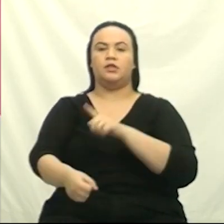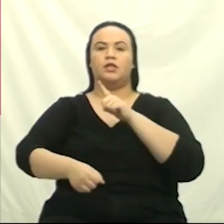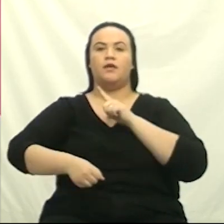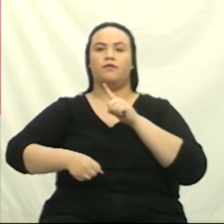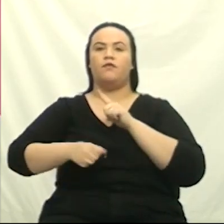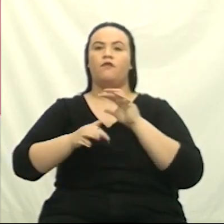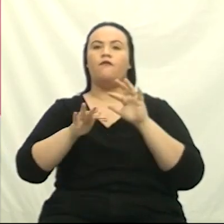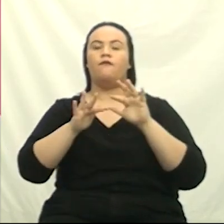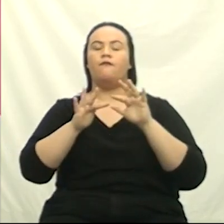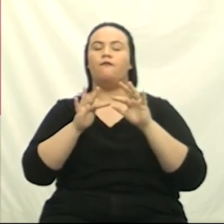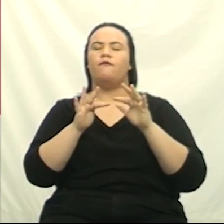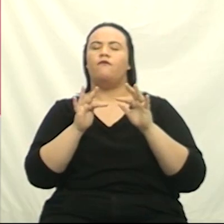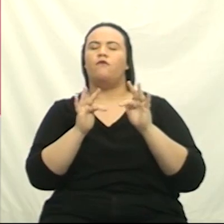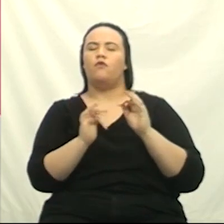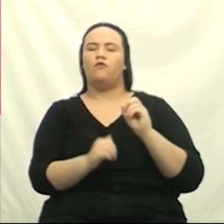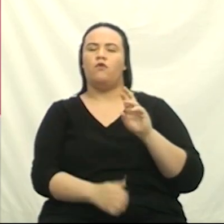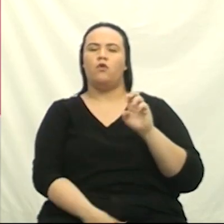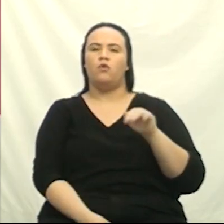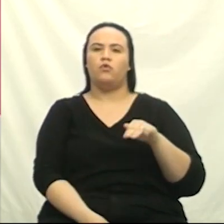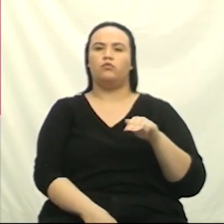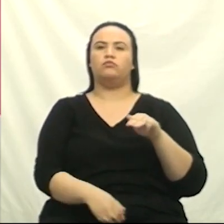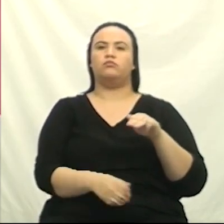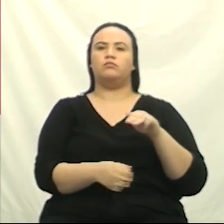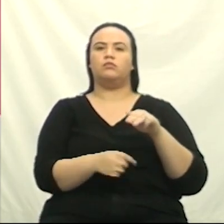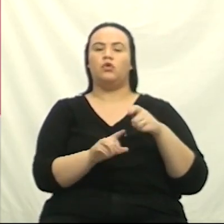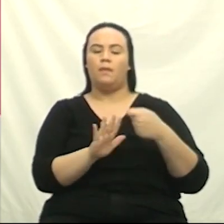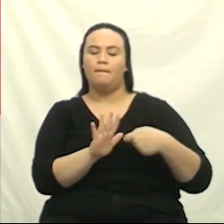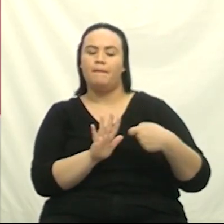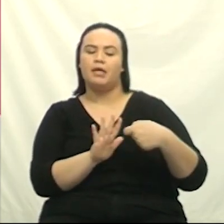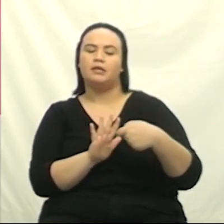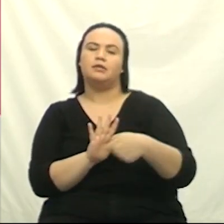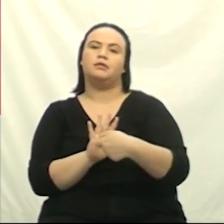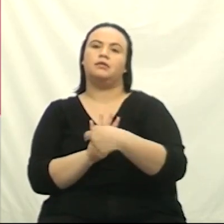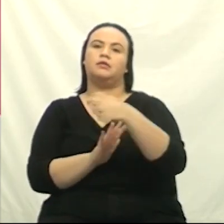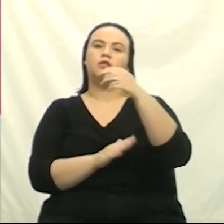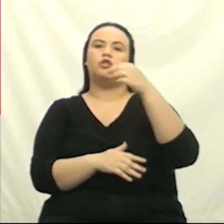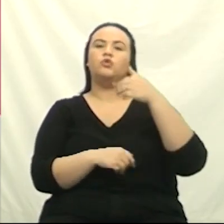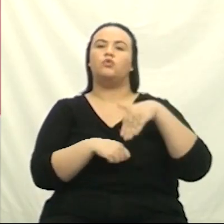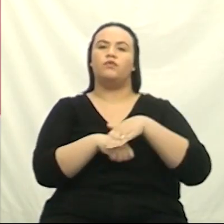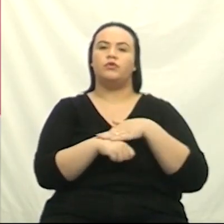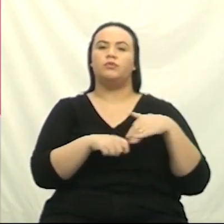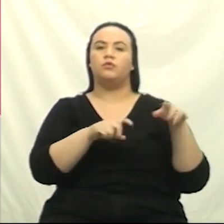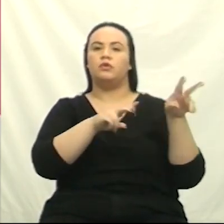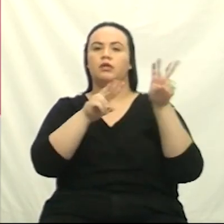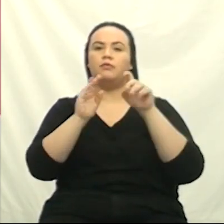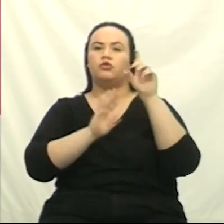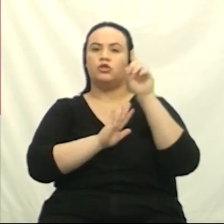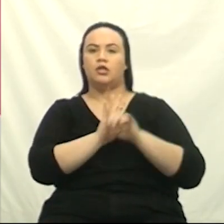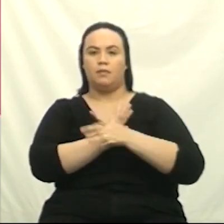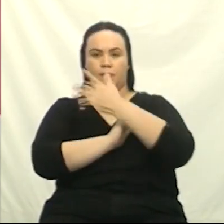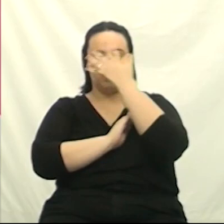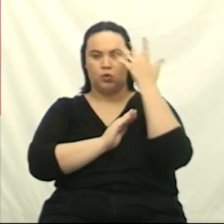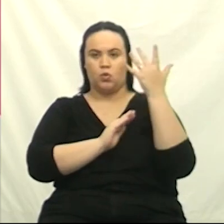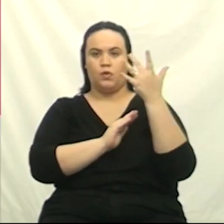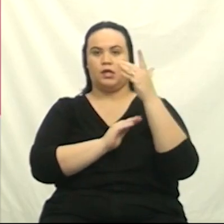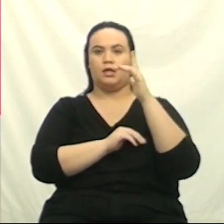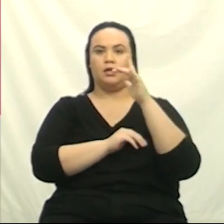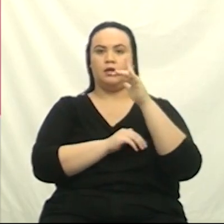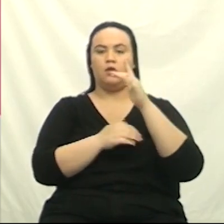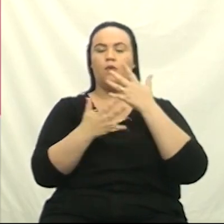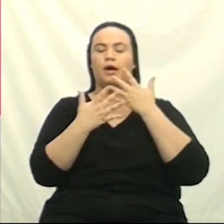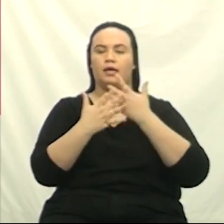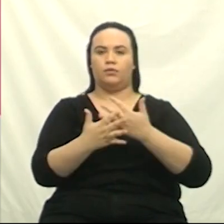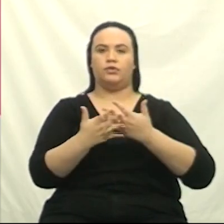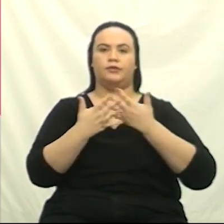permanente onde mensalmente nós discutimos todos os direitos da pessoa com transtorno do espectro autista